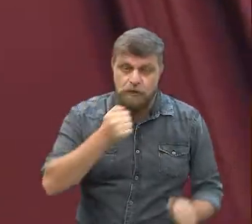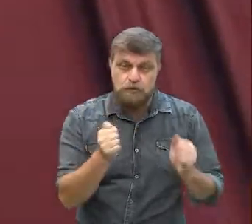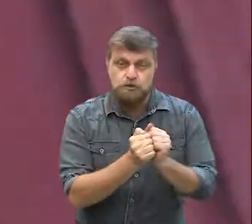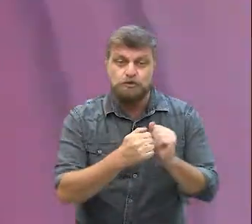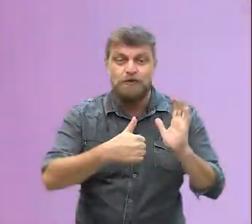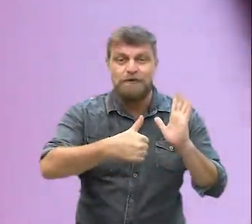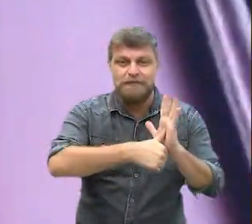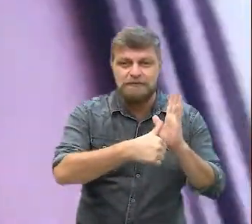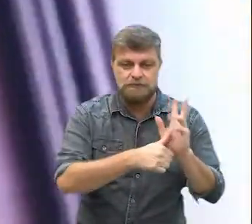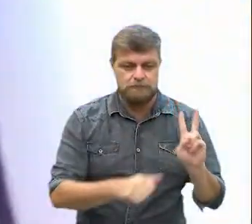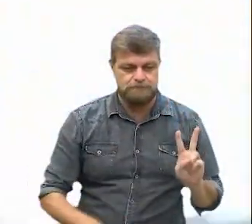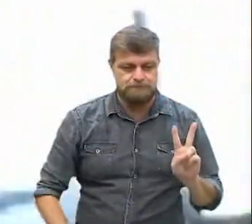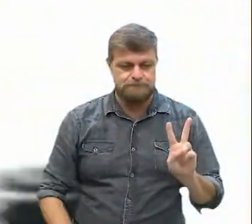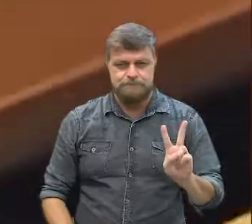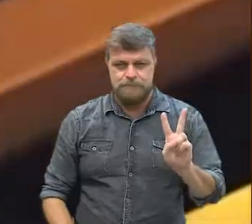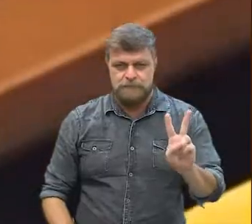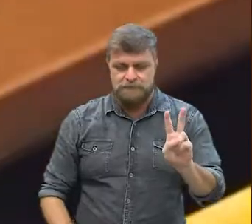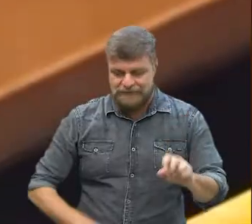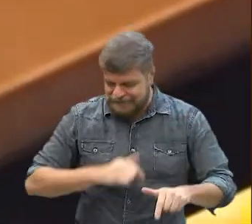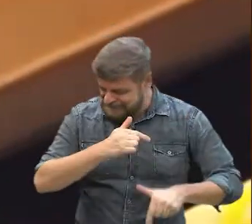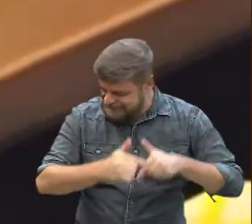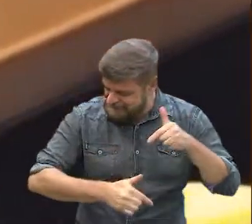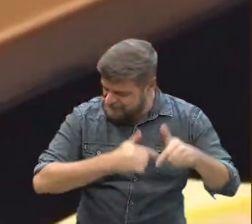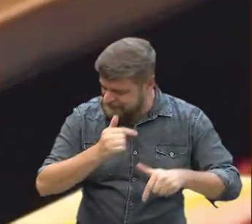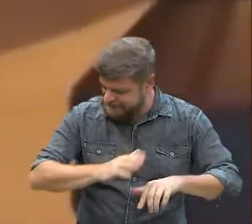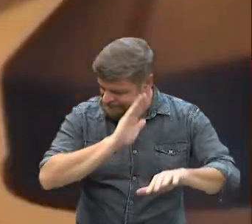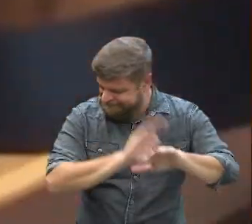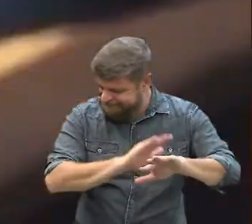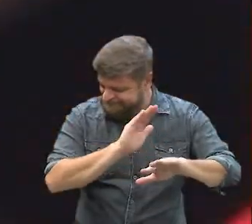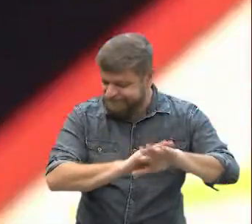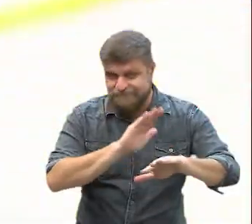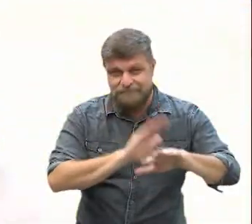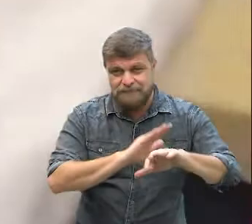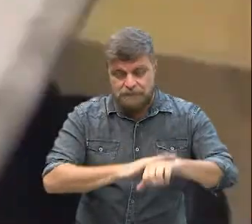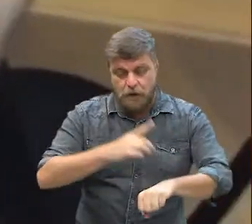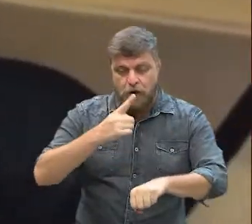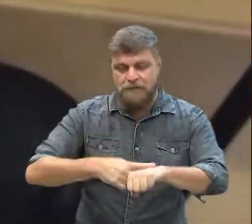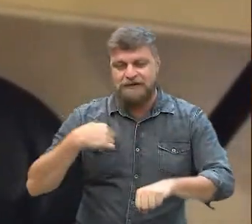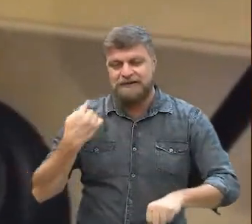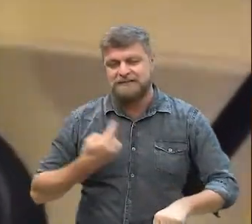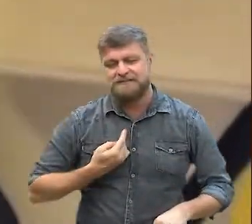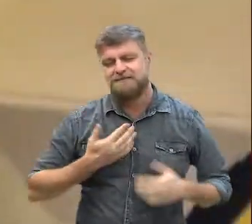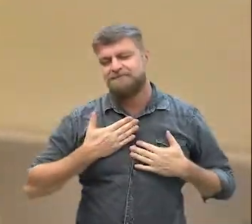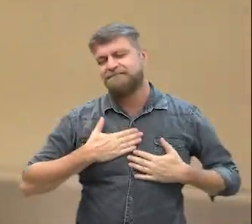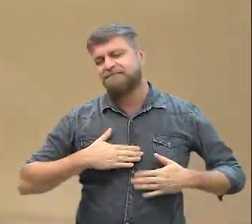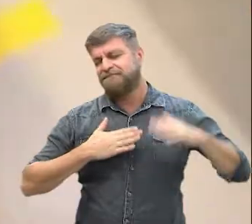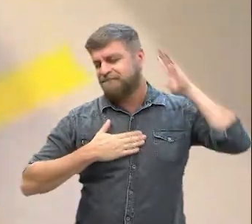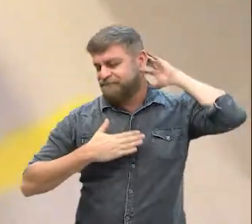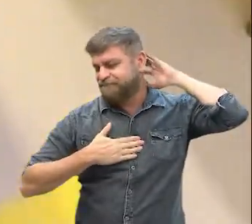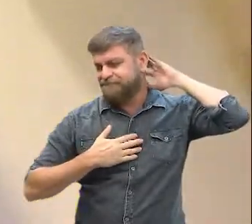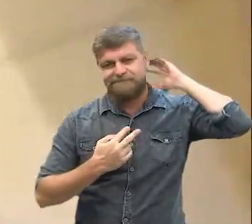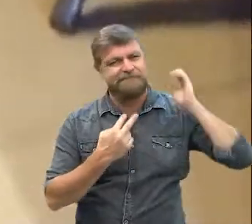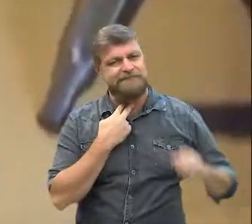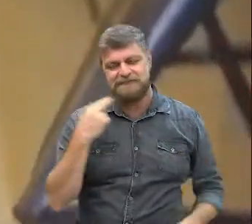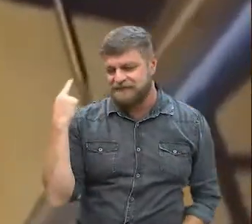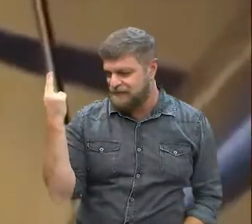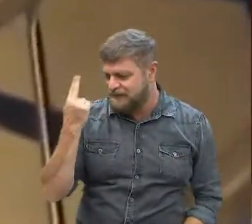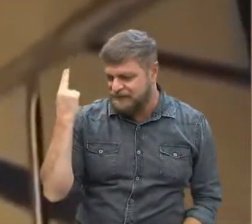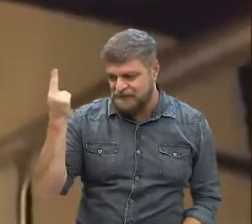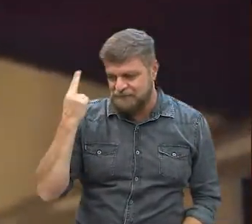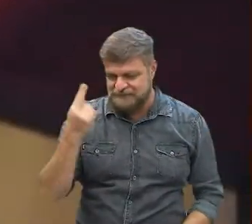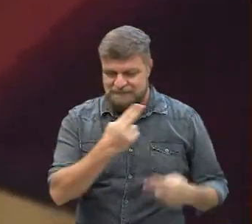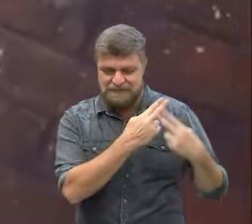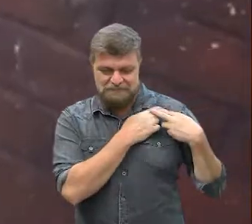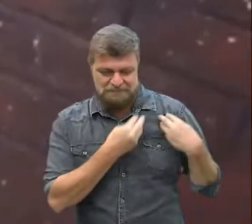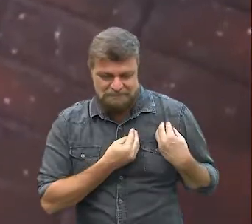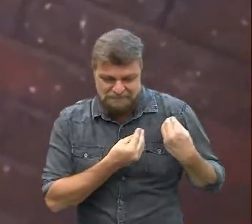eu e meus sócios, a gente pondo mais a mão na massa ainda, né? No momento que a gente gostaria de ir tirando um pouco do pé e passando um